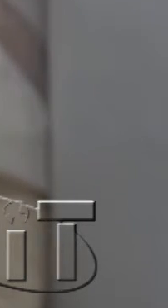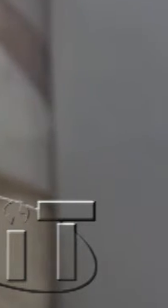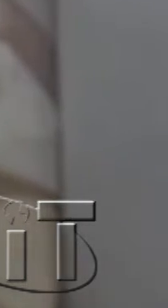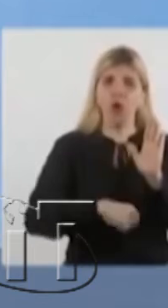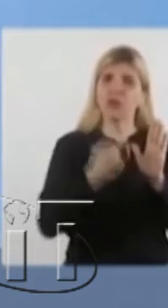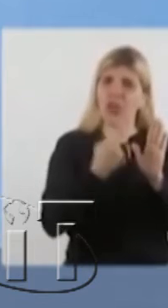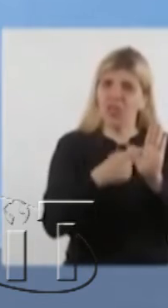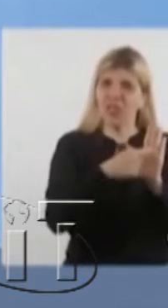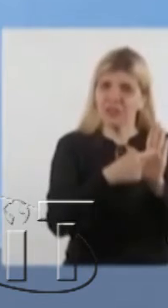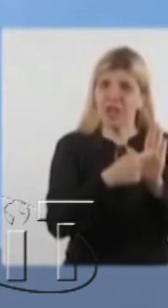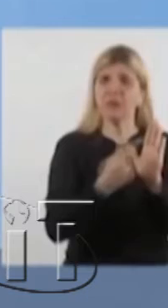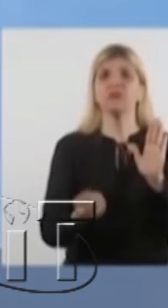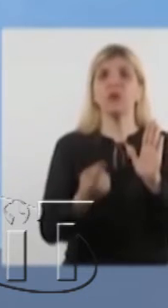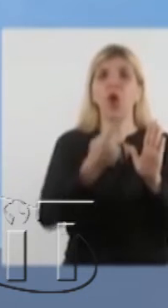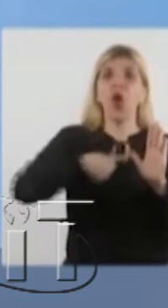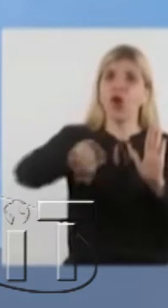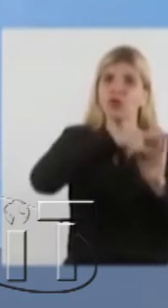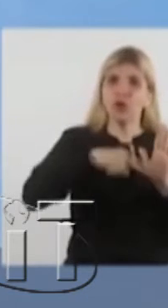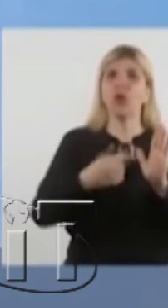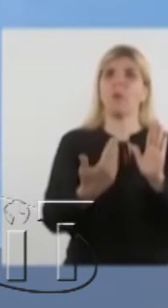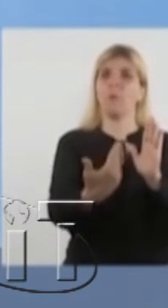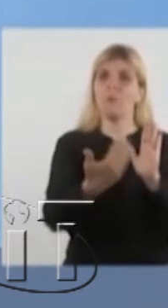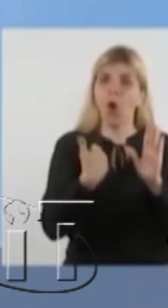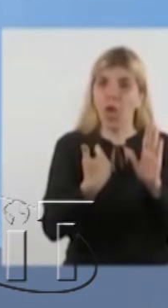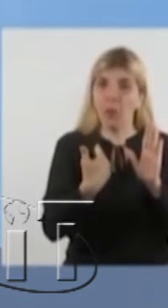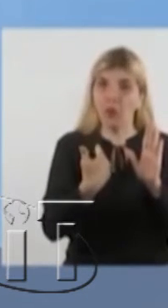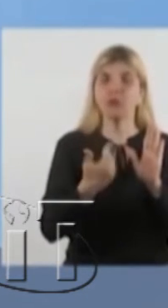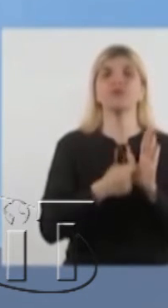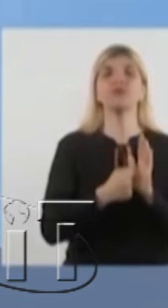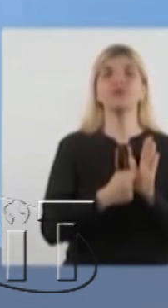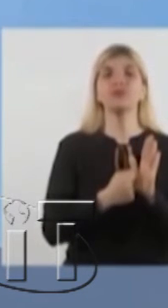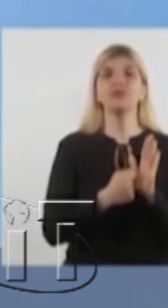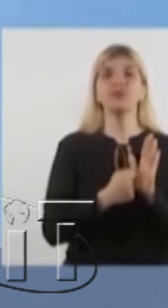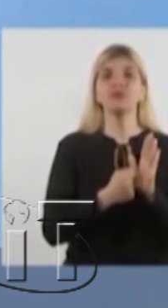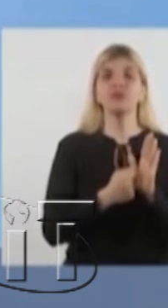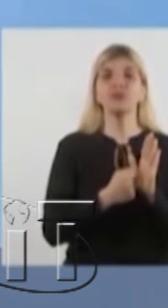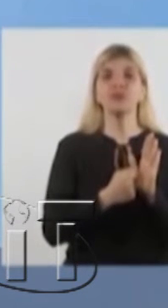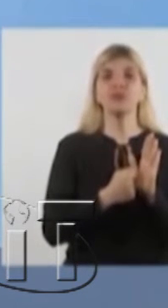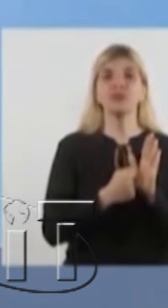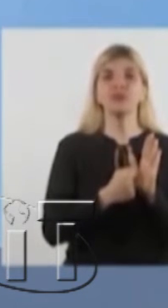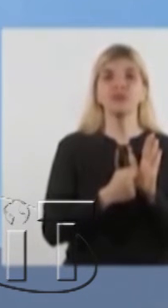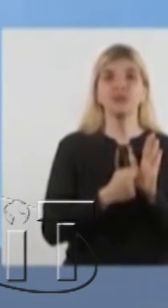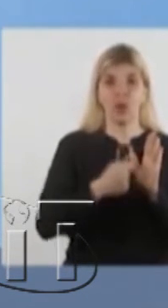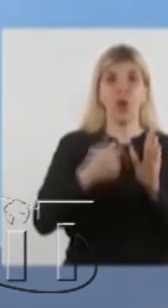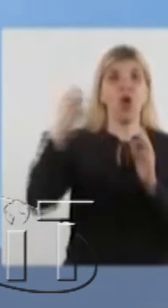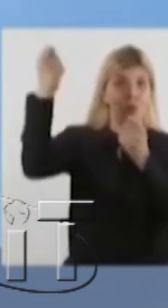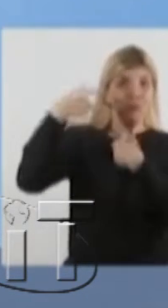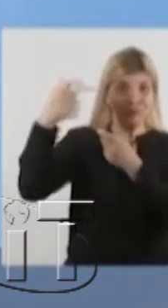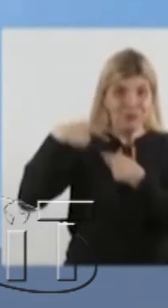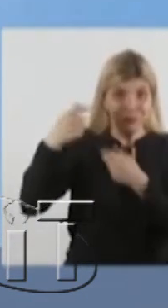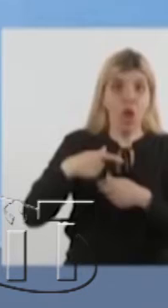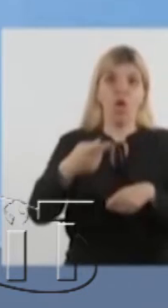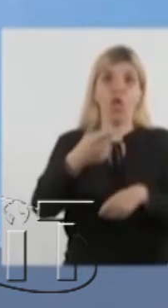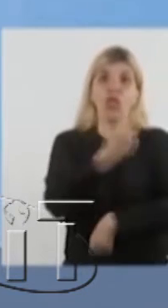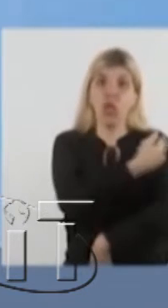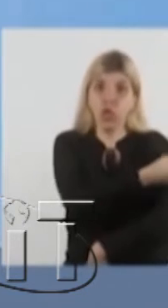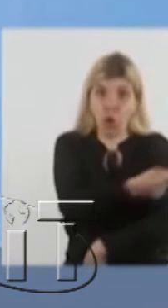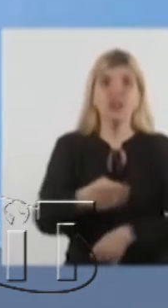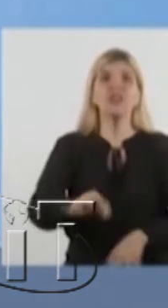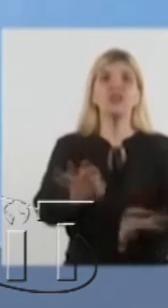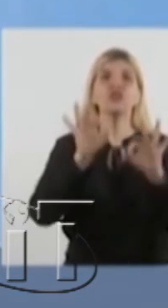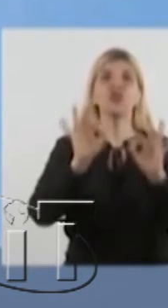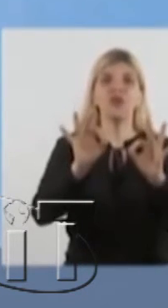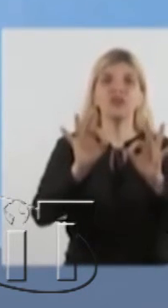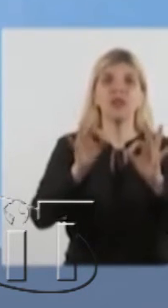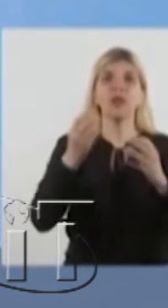até o final do ano e que vai mostrar para contar poderemos contar com doses suficientes para vacinar entre janeiro e fevereiro 10